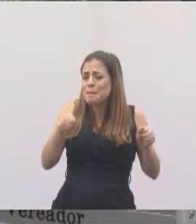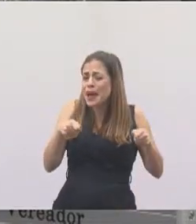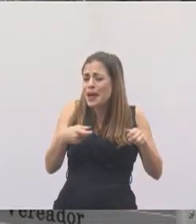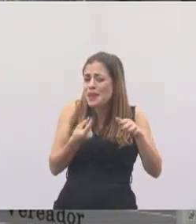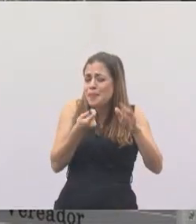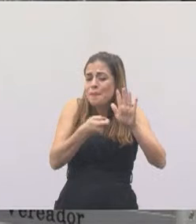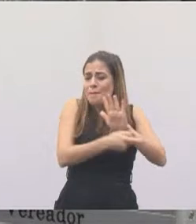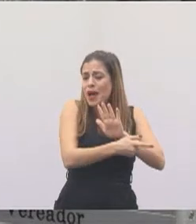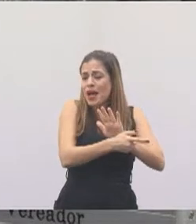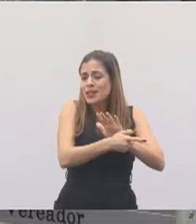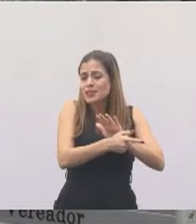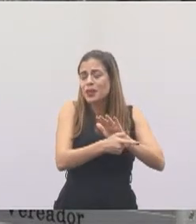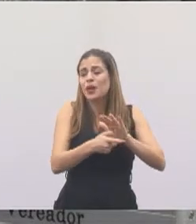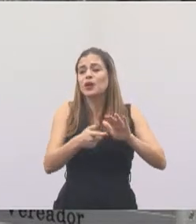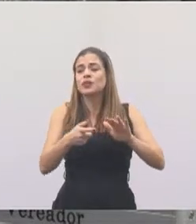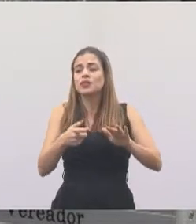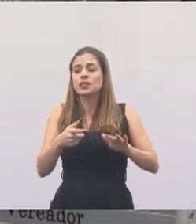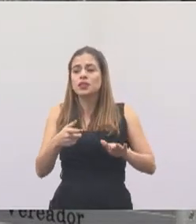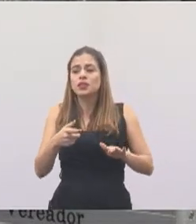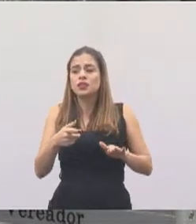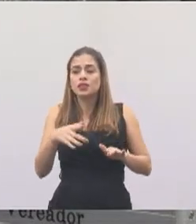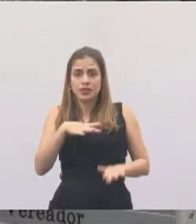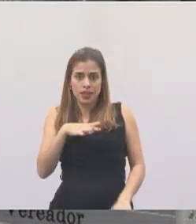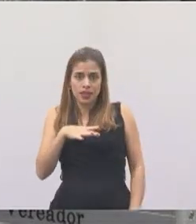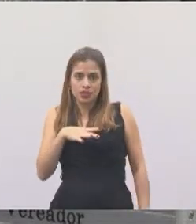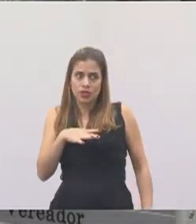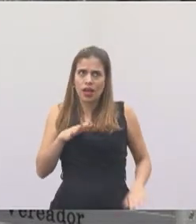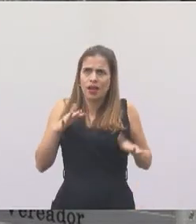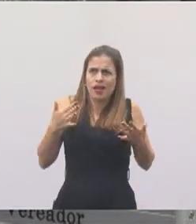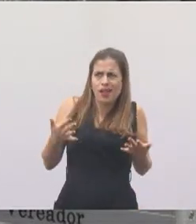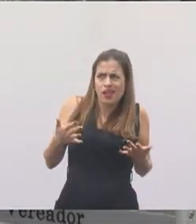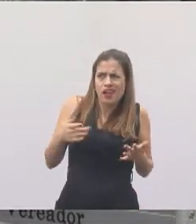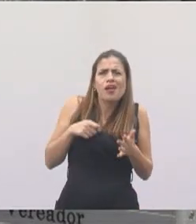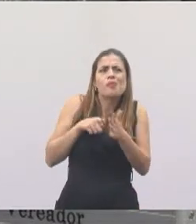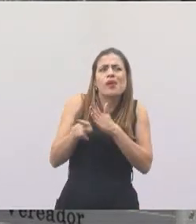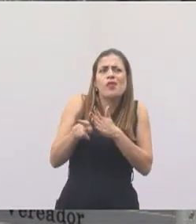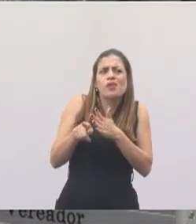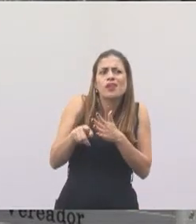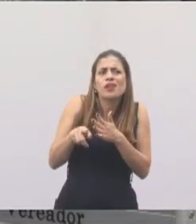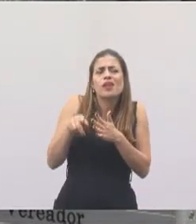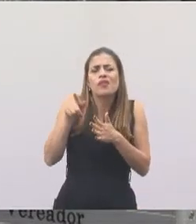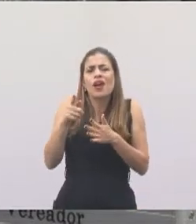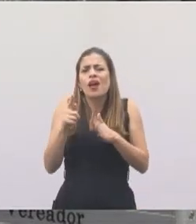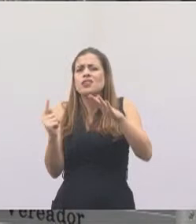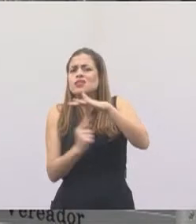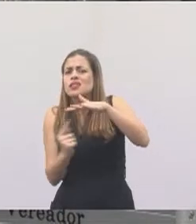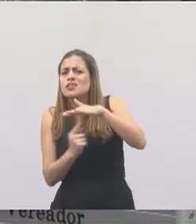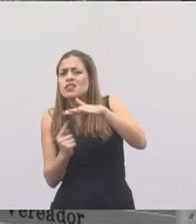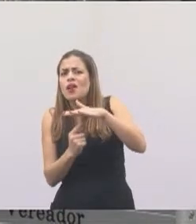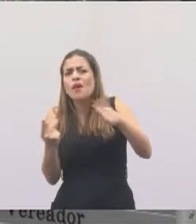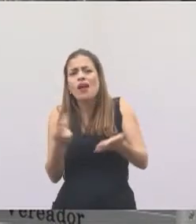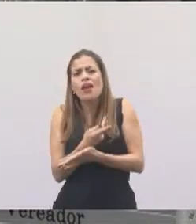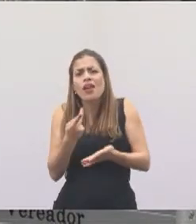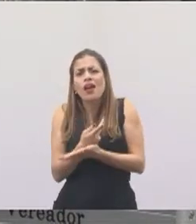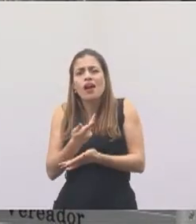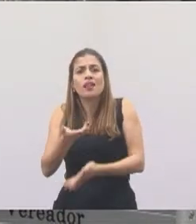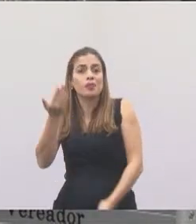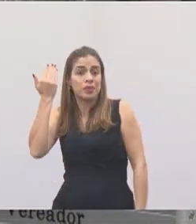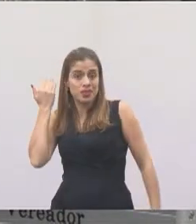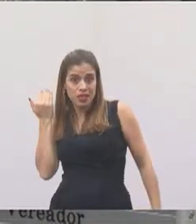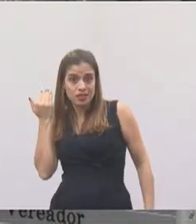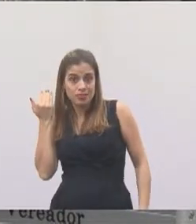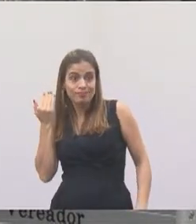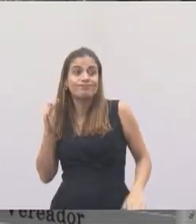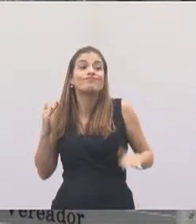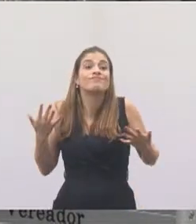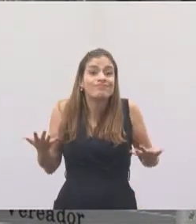fica a questão, foi má gestão do passado? De quem? Do PT, do próprio Isaías? A gente vai ter que fechar essa conta.